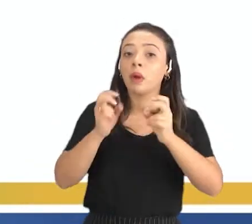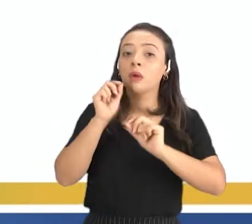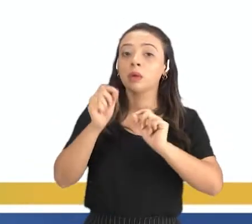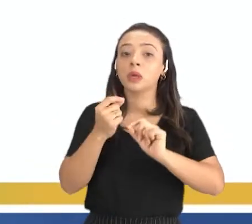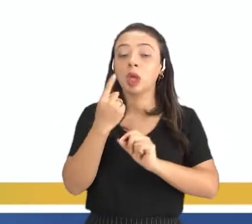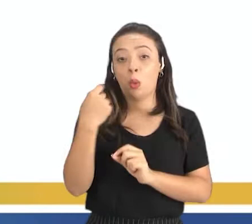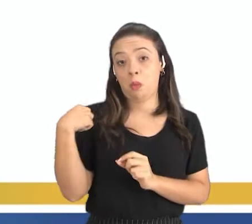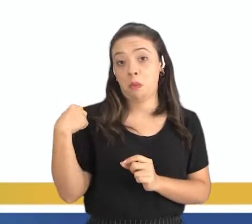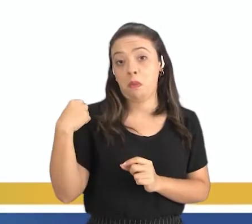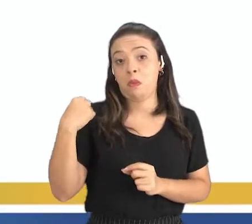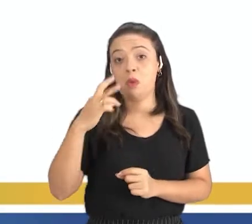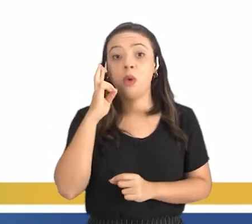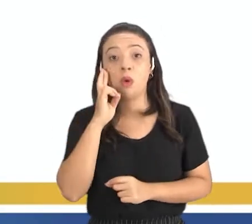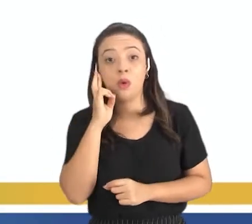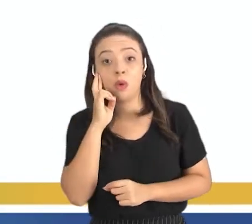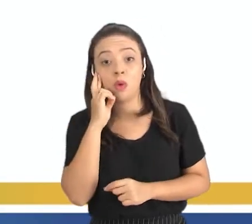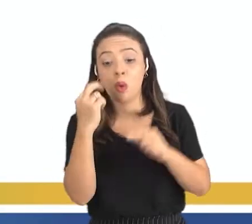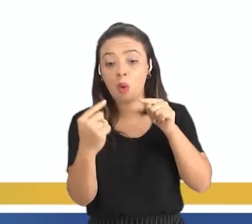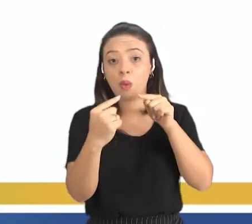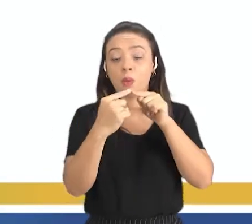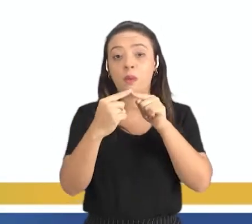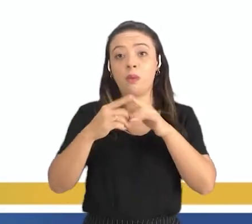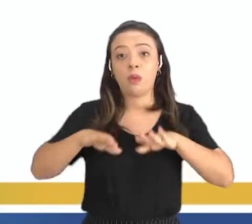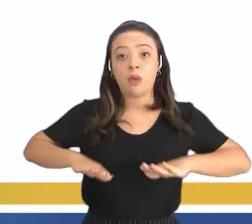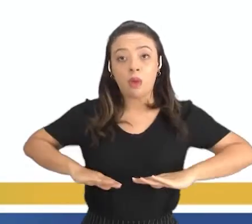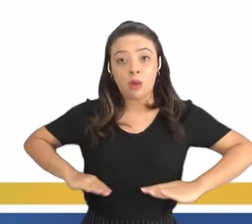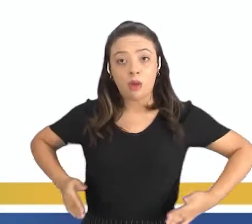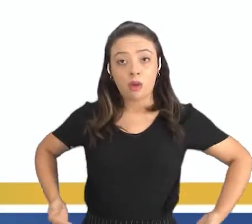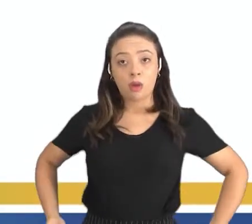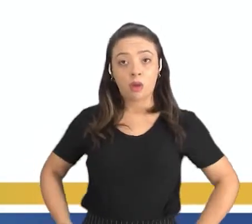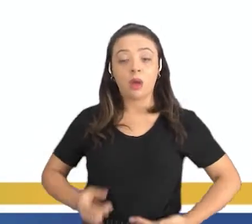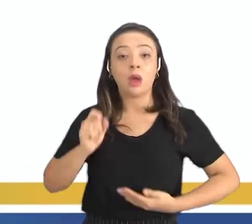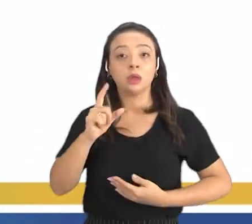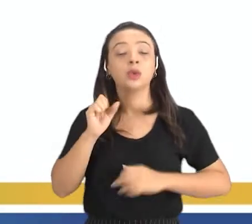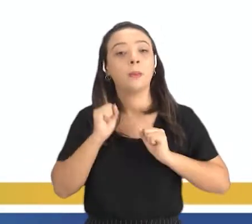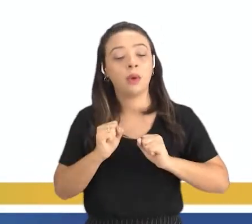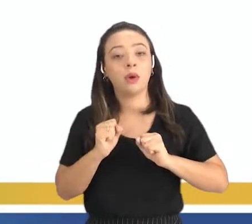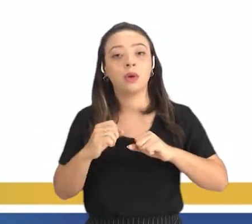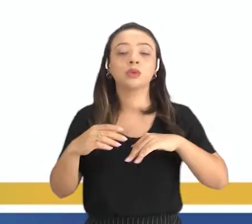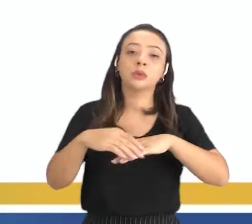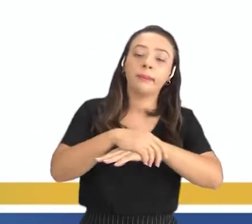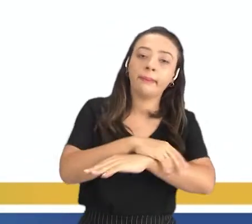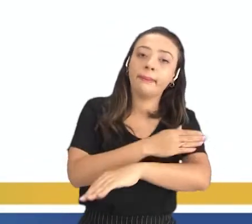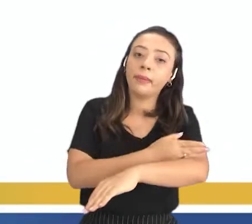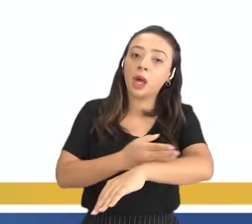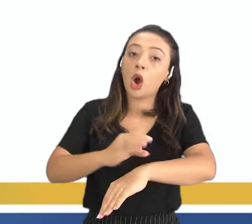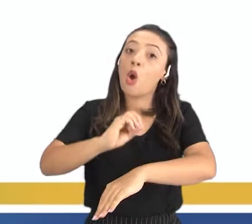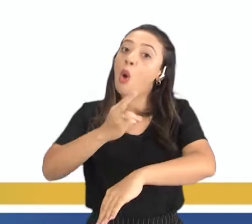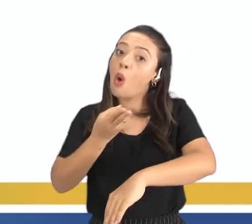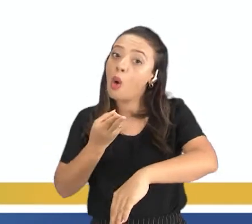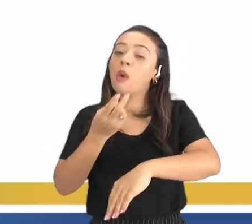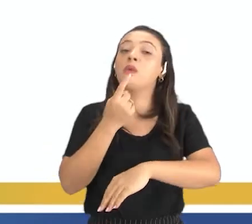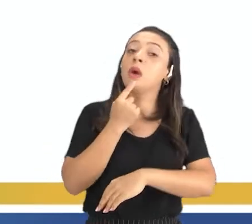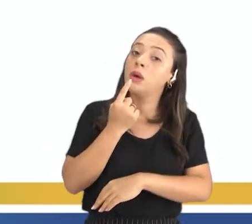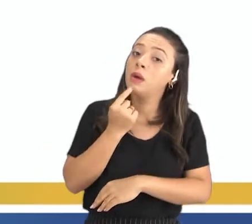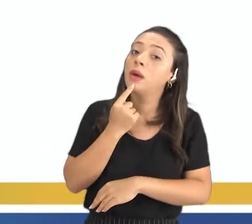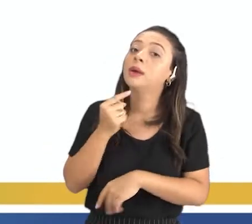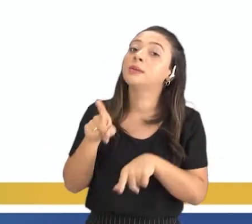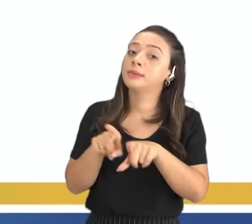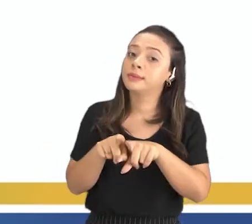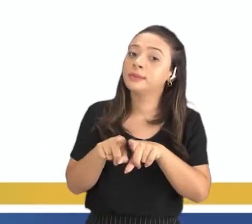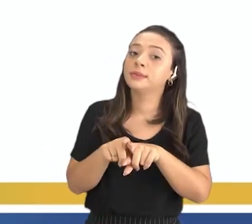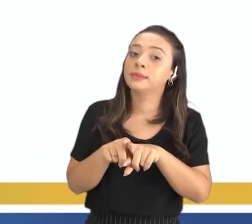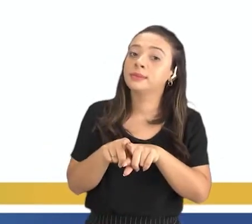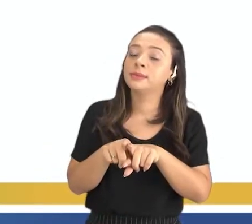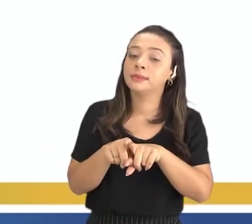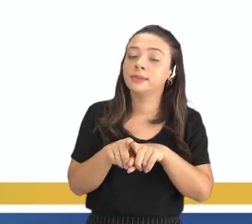camiseta rosa, olha, com uma saia azul, ela pode usar com o sapato branco ou com o sapato vermelho, né? Então,